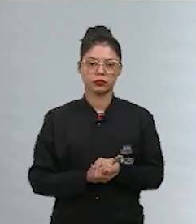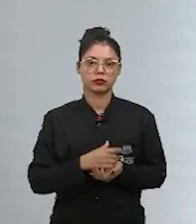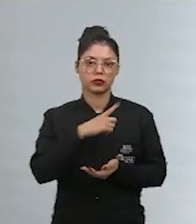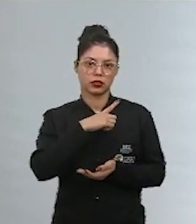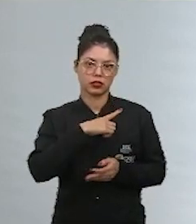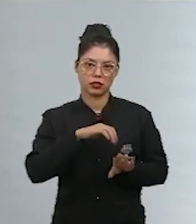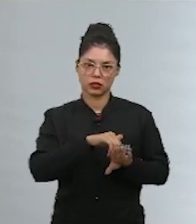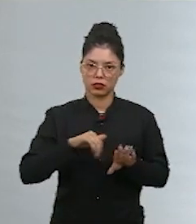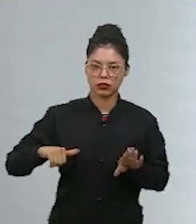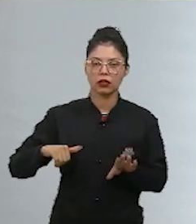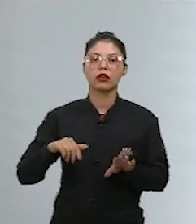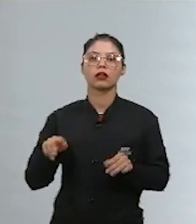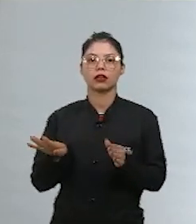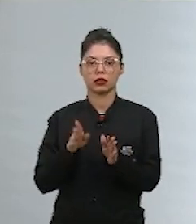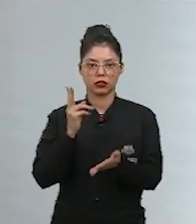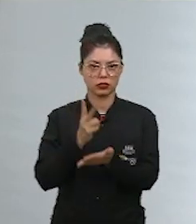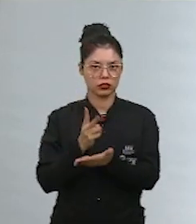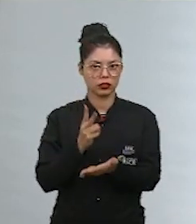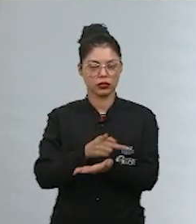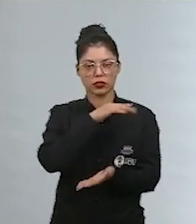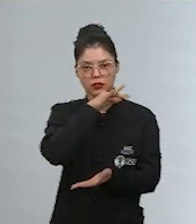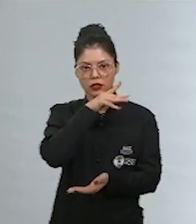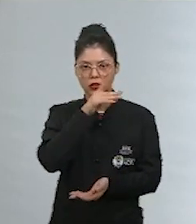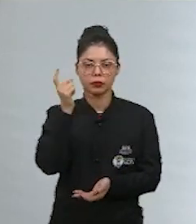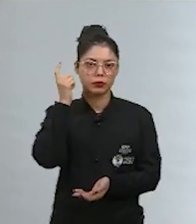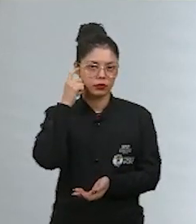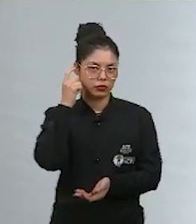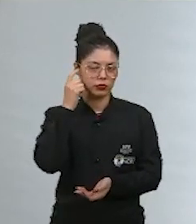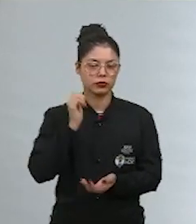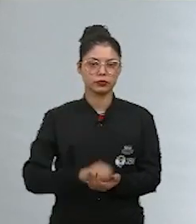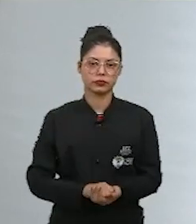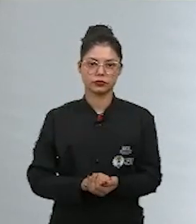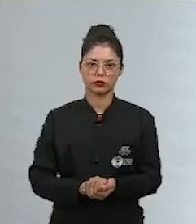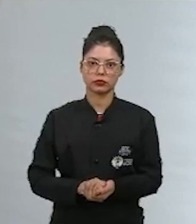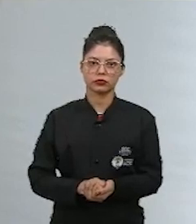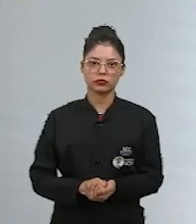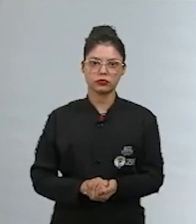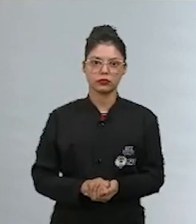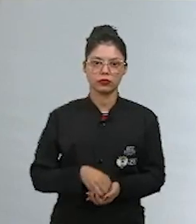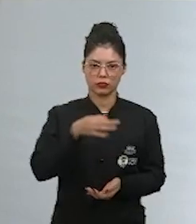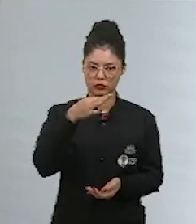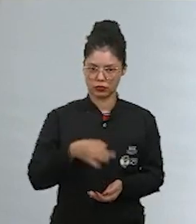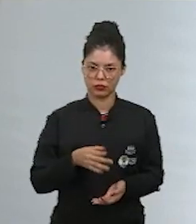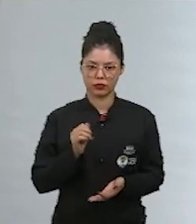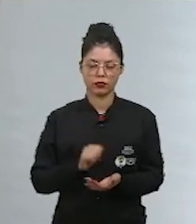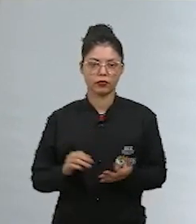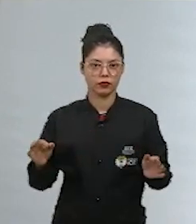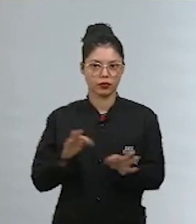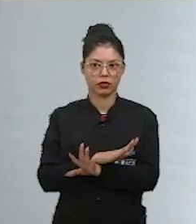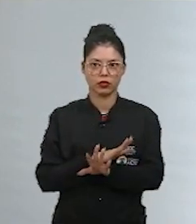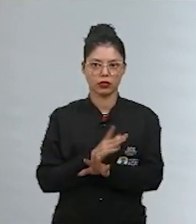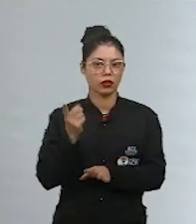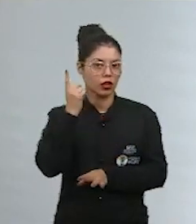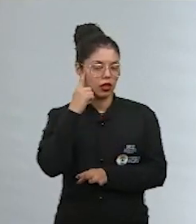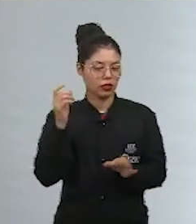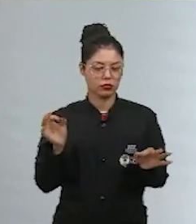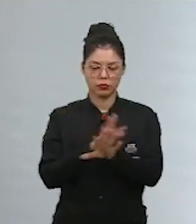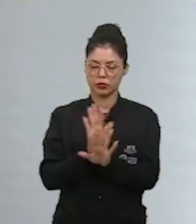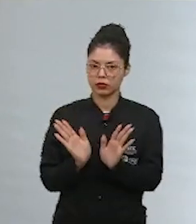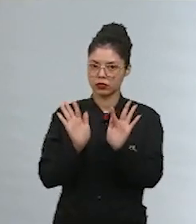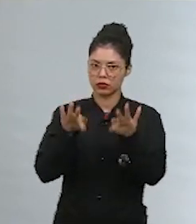os cavalos rebeldes, que são os nossos maus pensamentos, para a estrada correta. Então, para acabar com esses